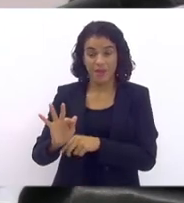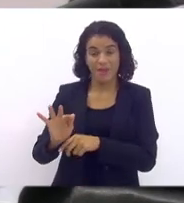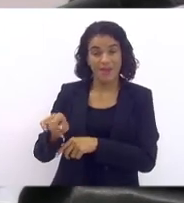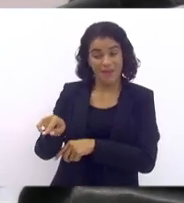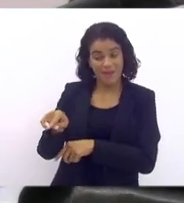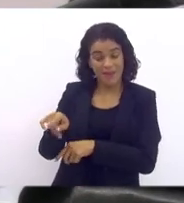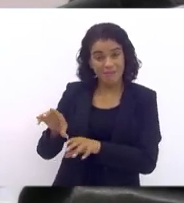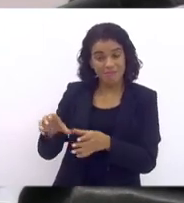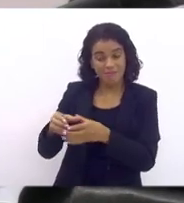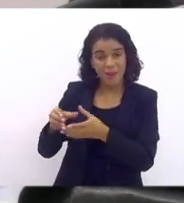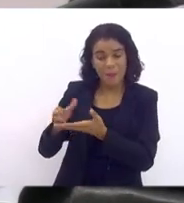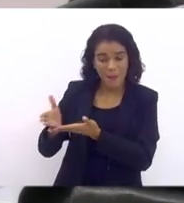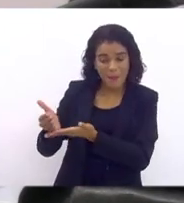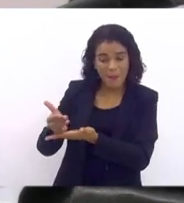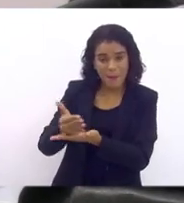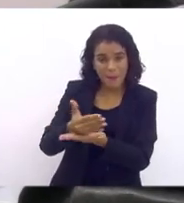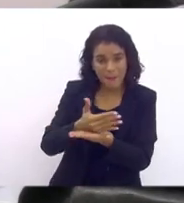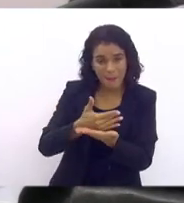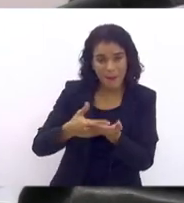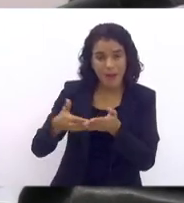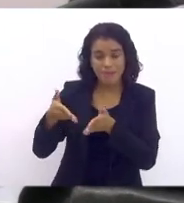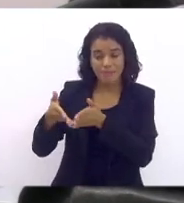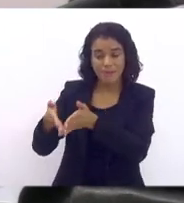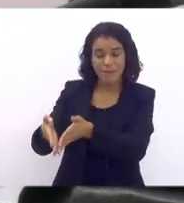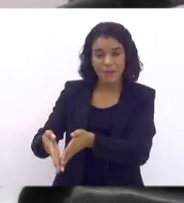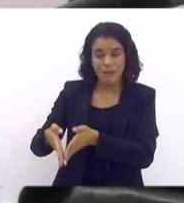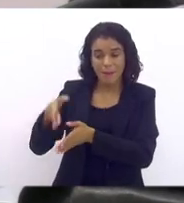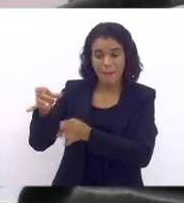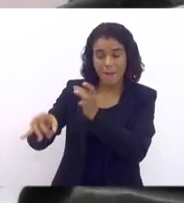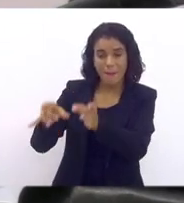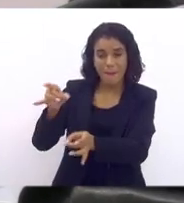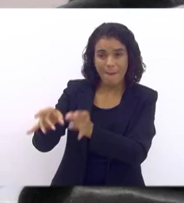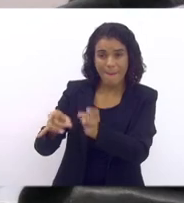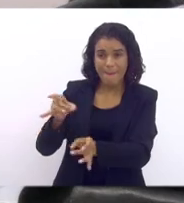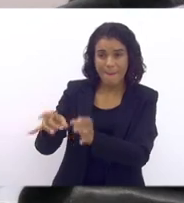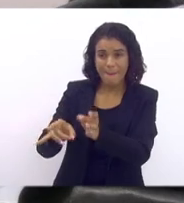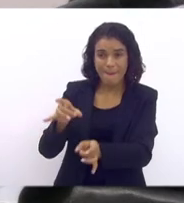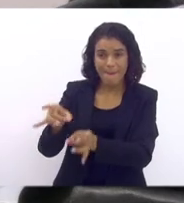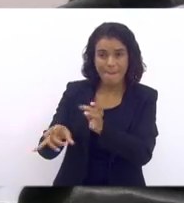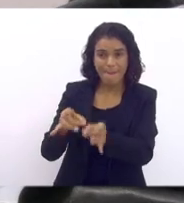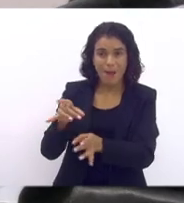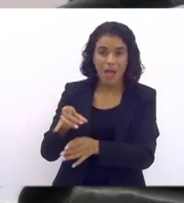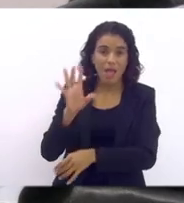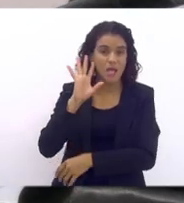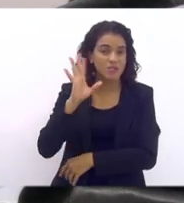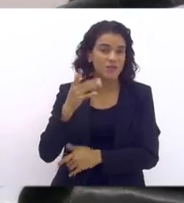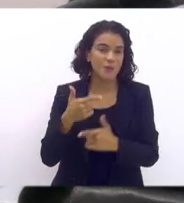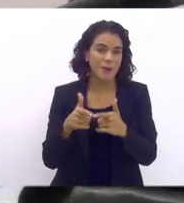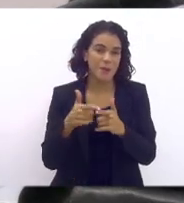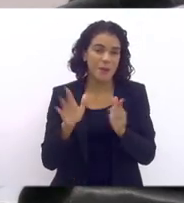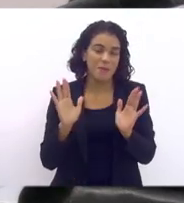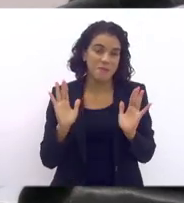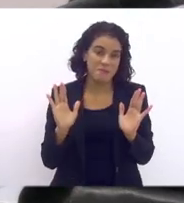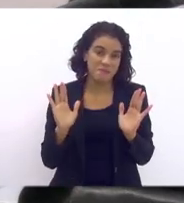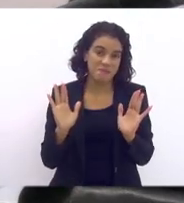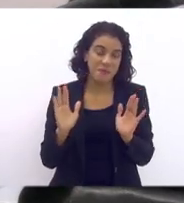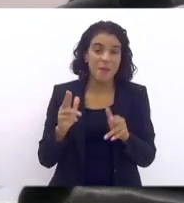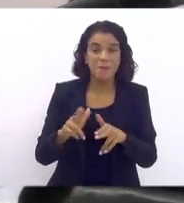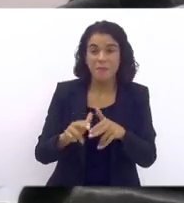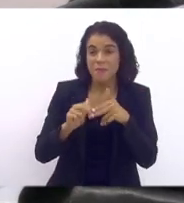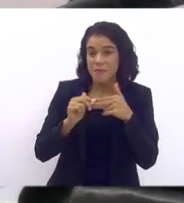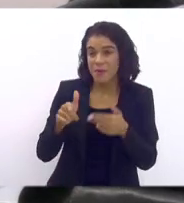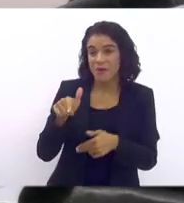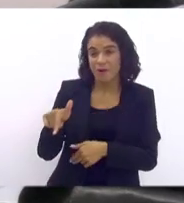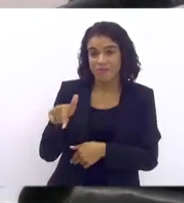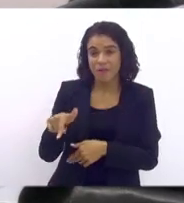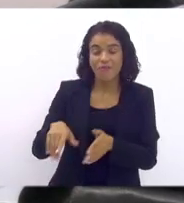que fizeram o levantamento das embarcações que estavam abandonadas eles assumiram avocaram para se e resolver o problema já que a maior parte das carcaças do navio